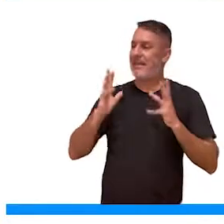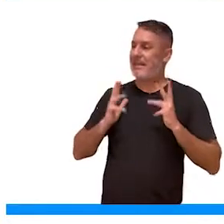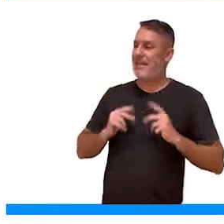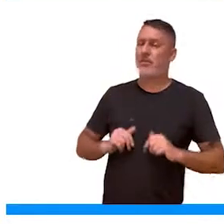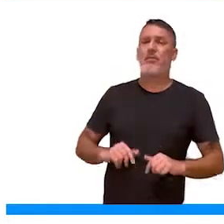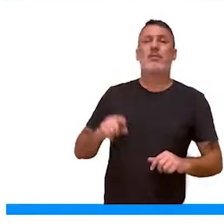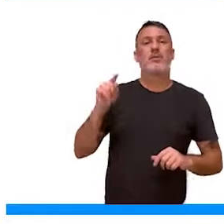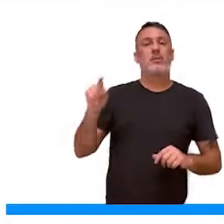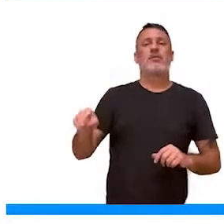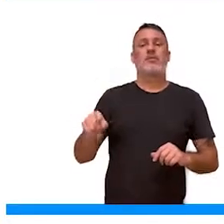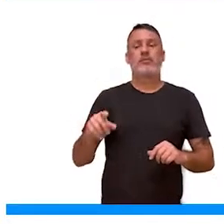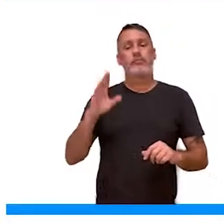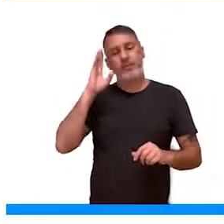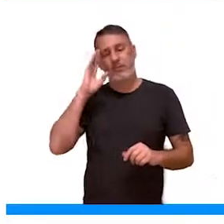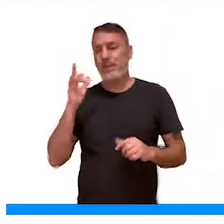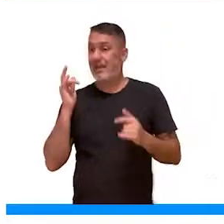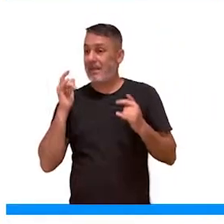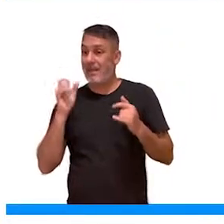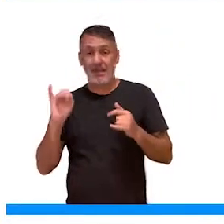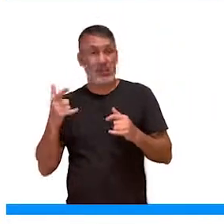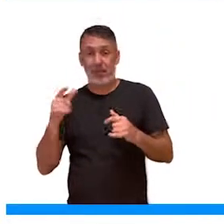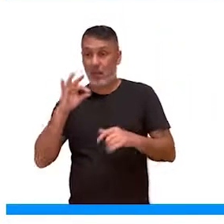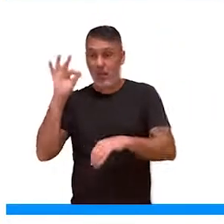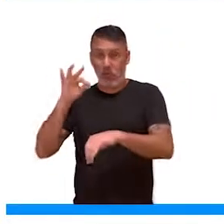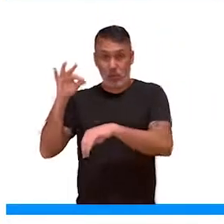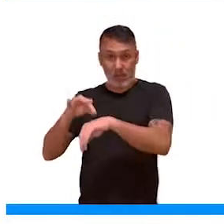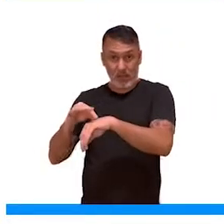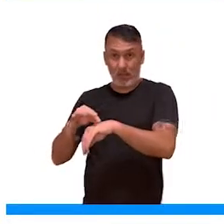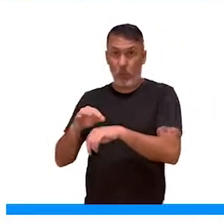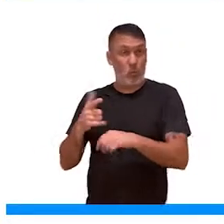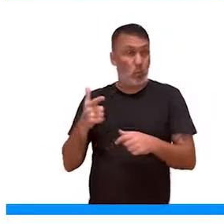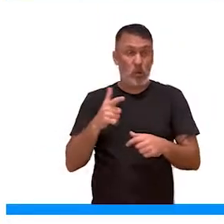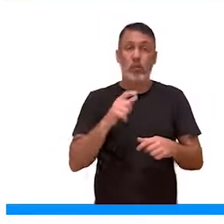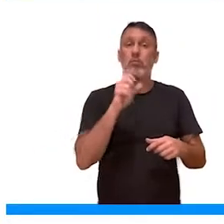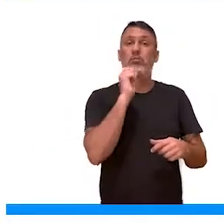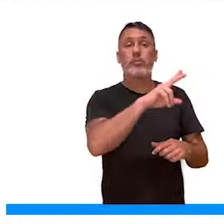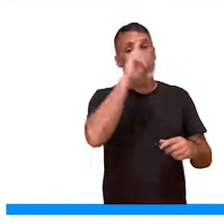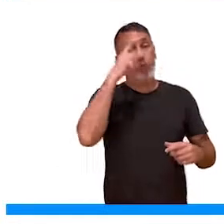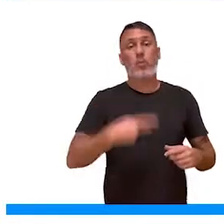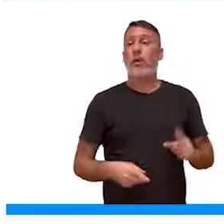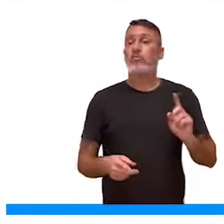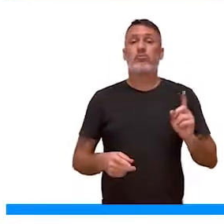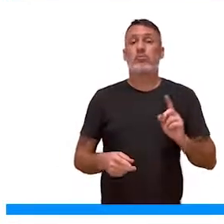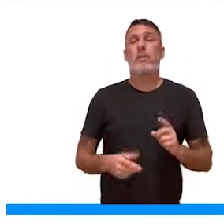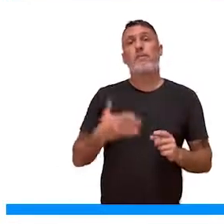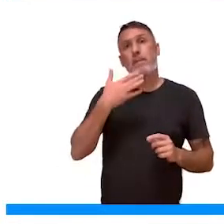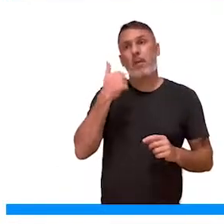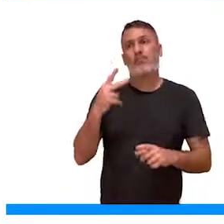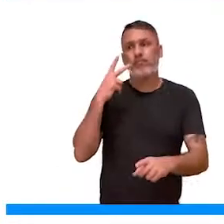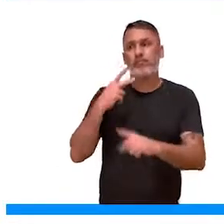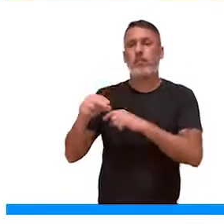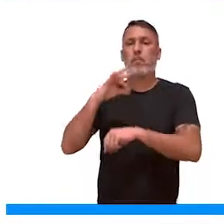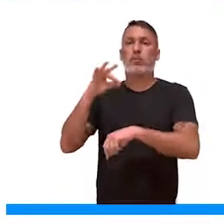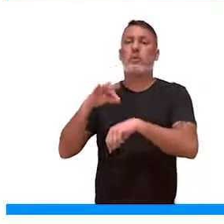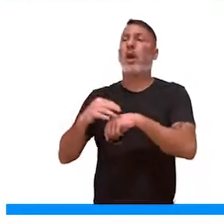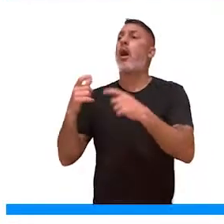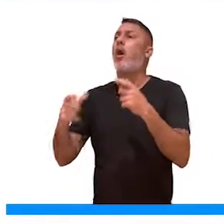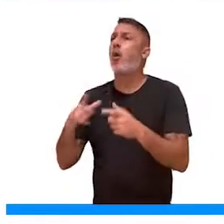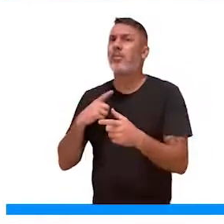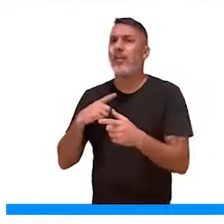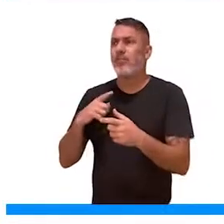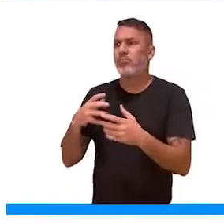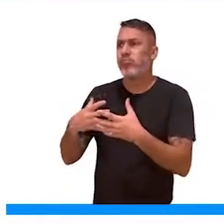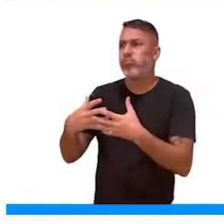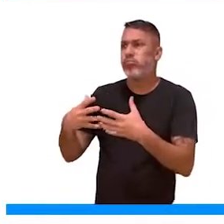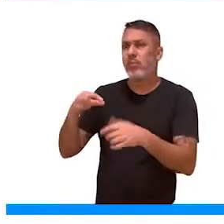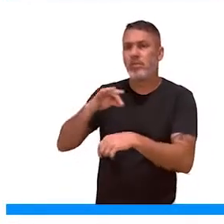aí a transmissão através do vetor. Então, se não tem o vetor, ele não consegue contaminar o ser humano. Então, a melhor forma é eliminar os focos